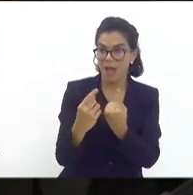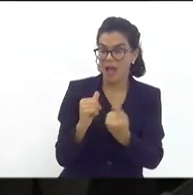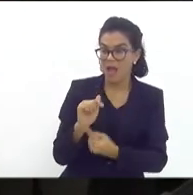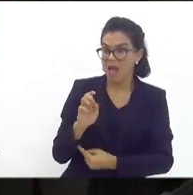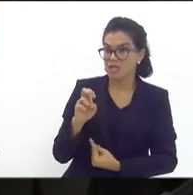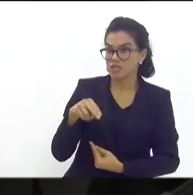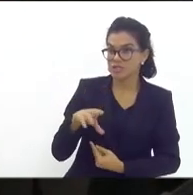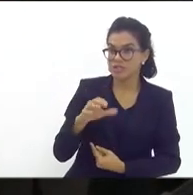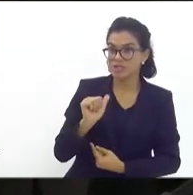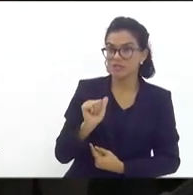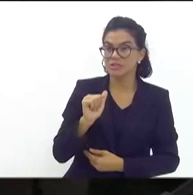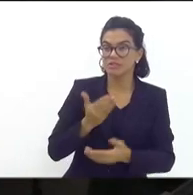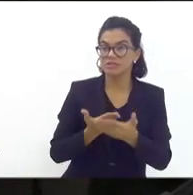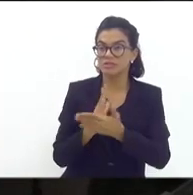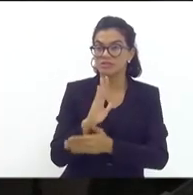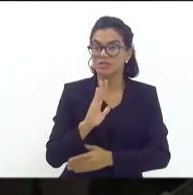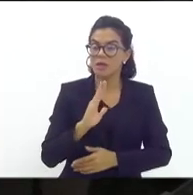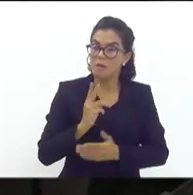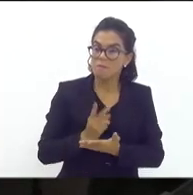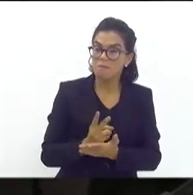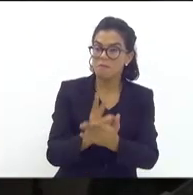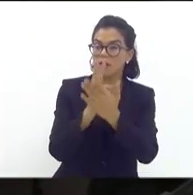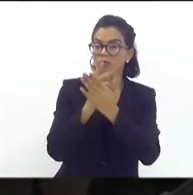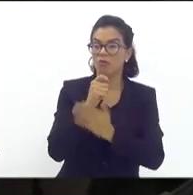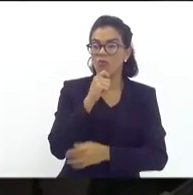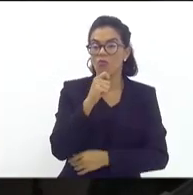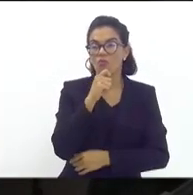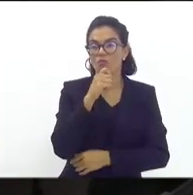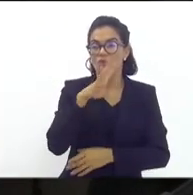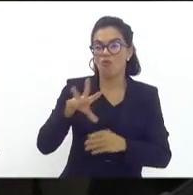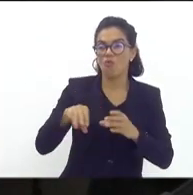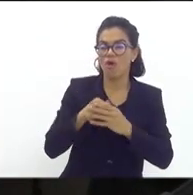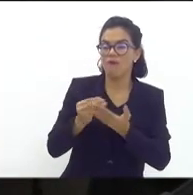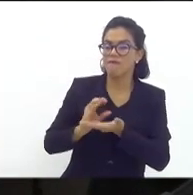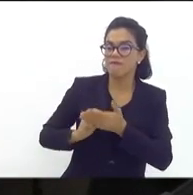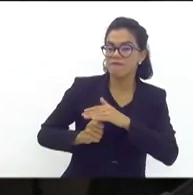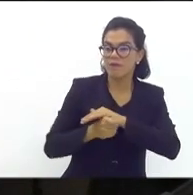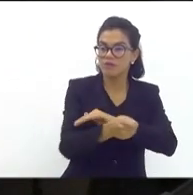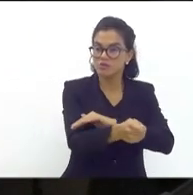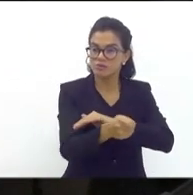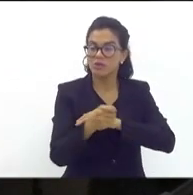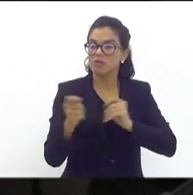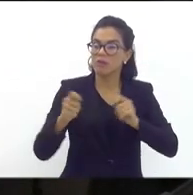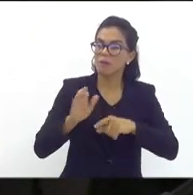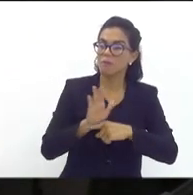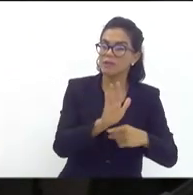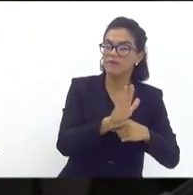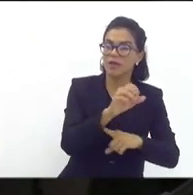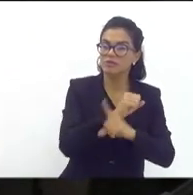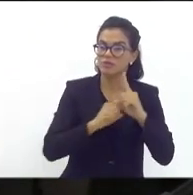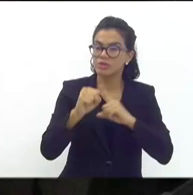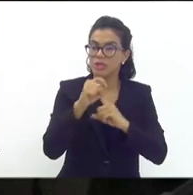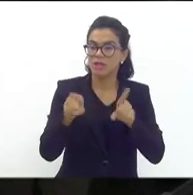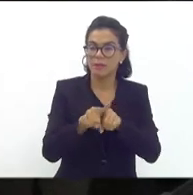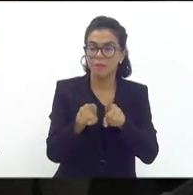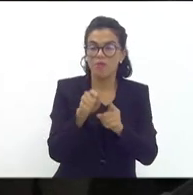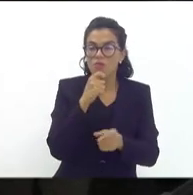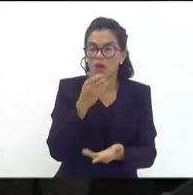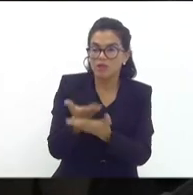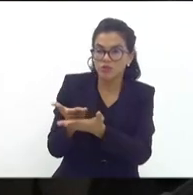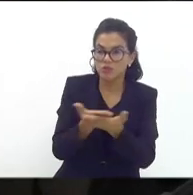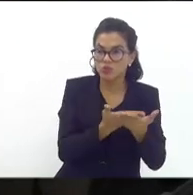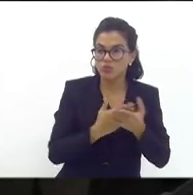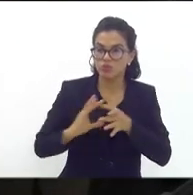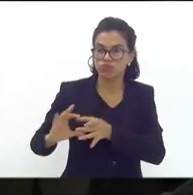a manutenção da tarifa sem sequer incluir investimentos que pudessem beneficiar a sociedade e sem estudos